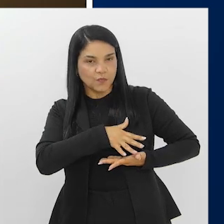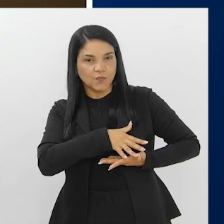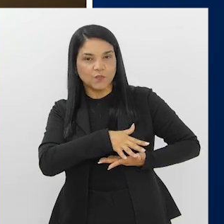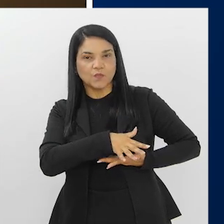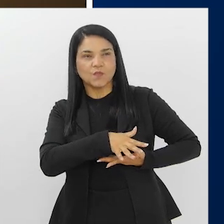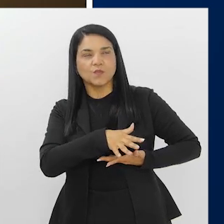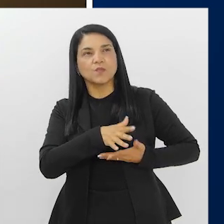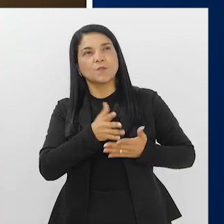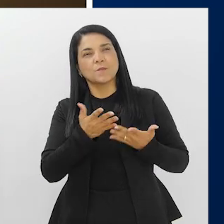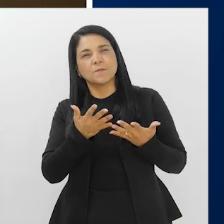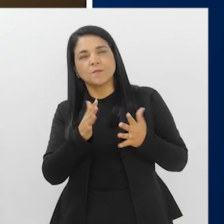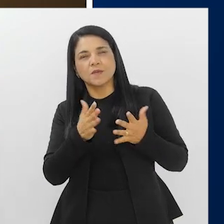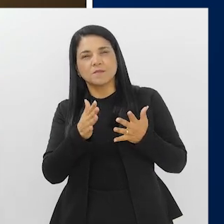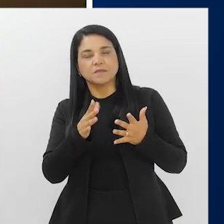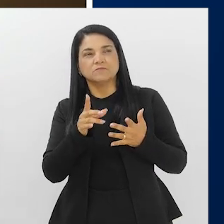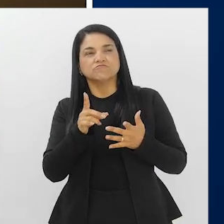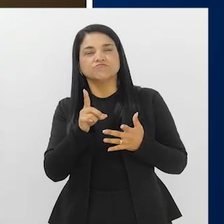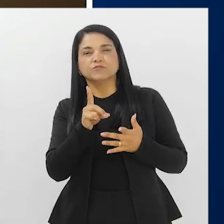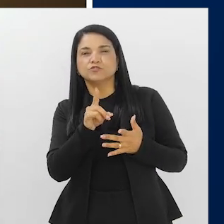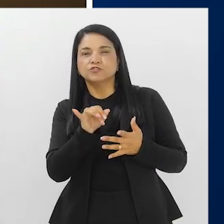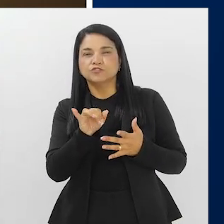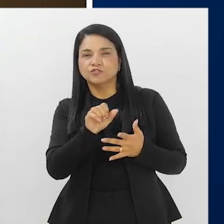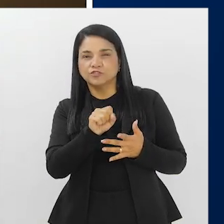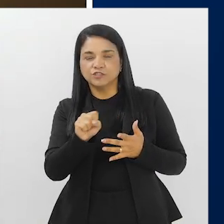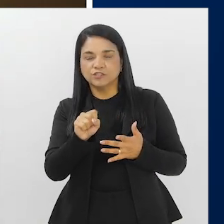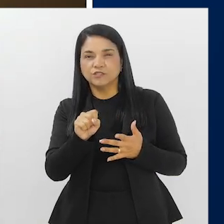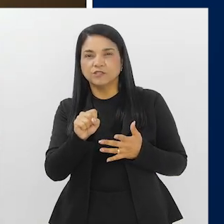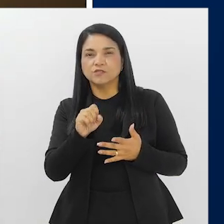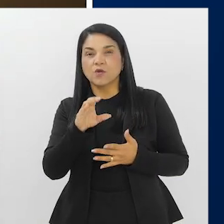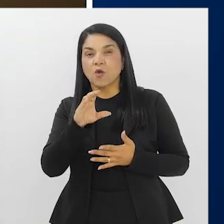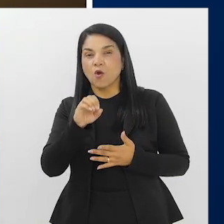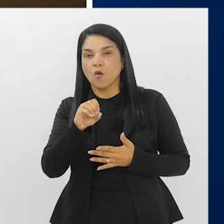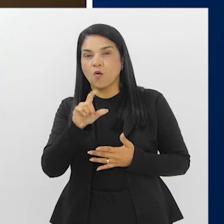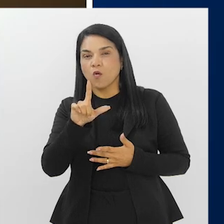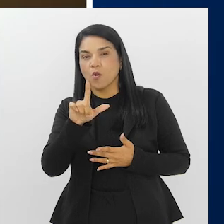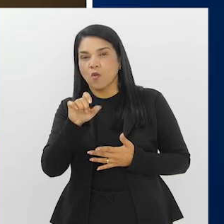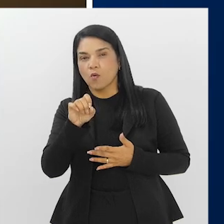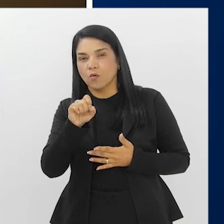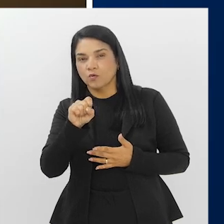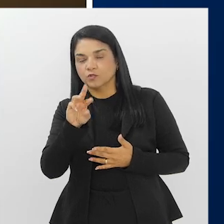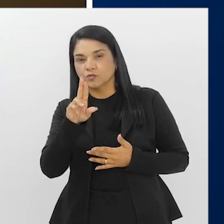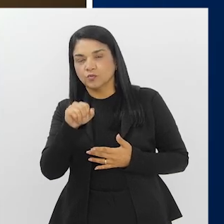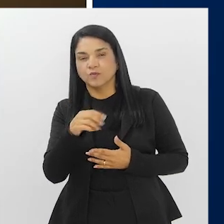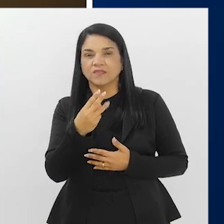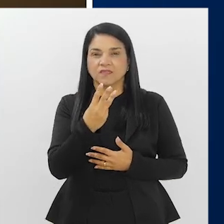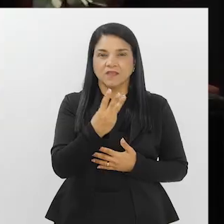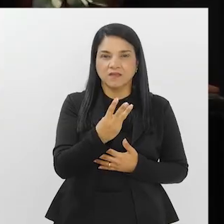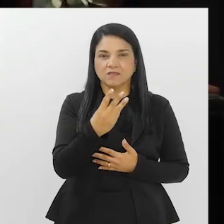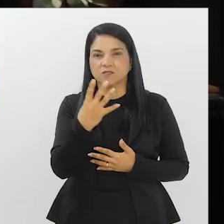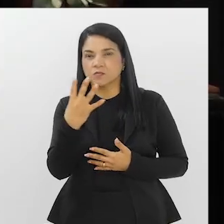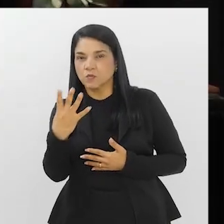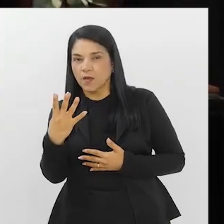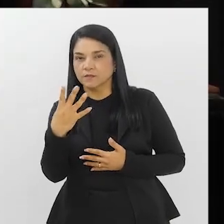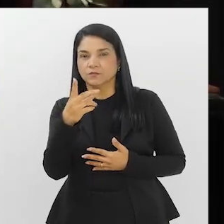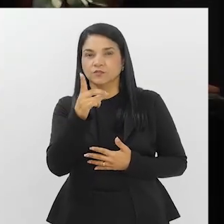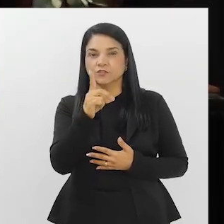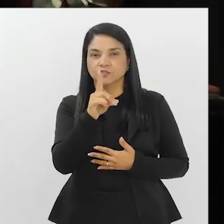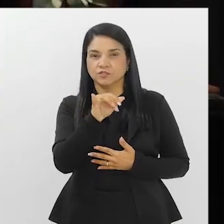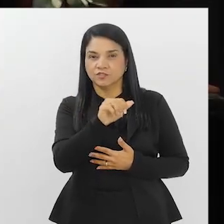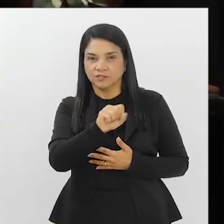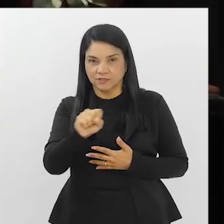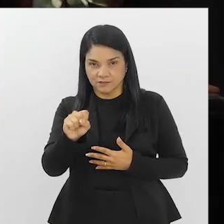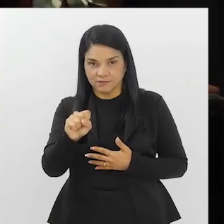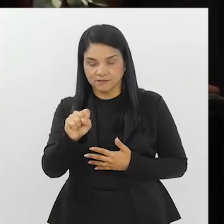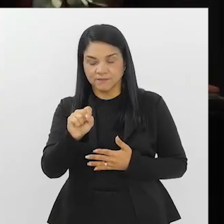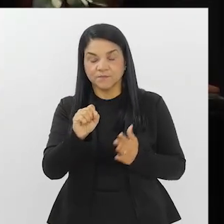que dura aí em torno, nos primeiros dias de vida, o colostro, em torno de 3 a 4 dias, que é quando vem